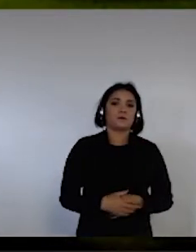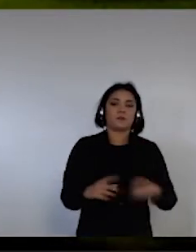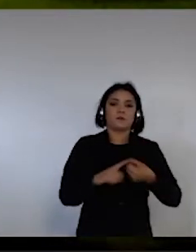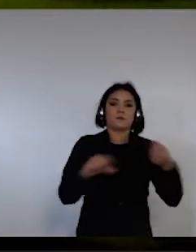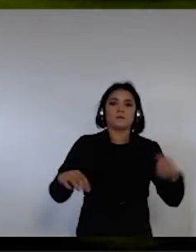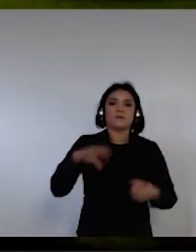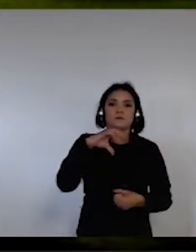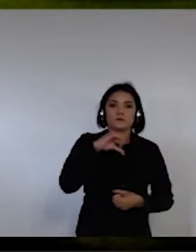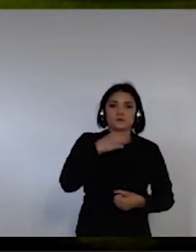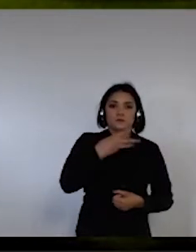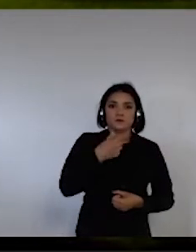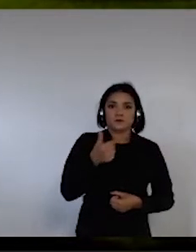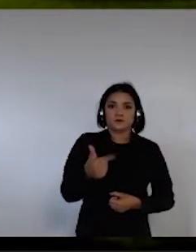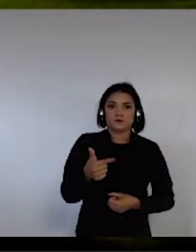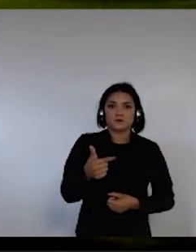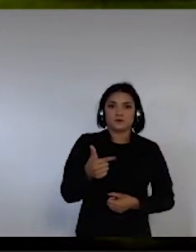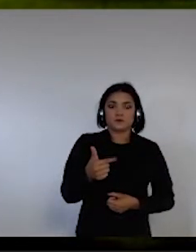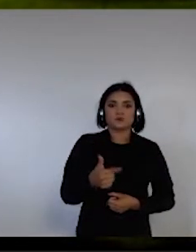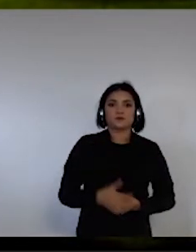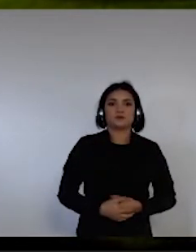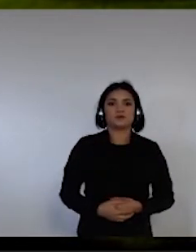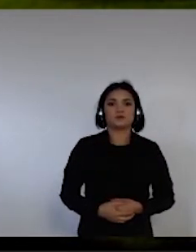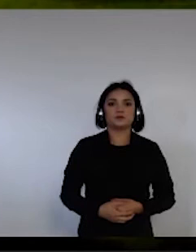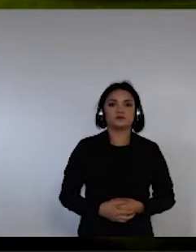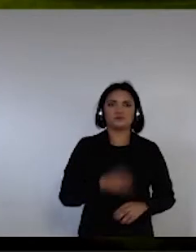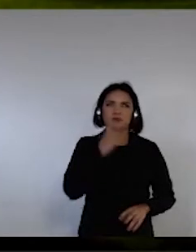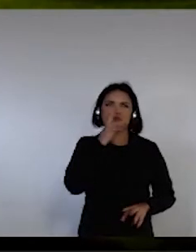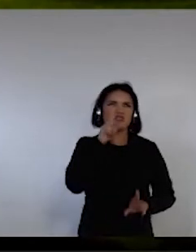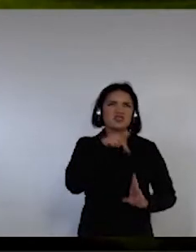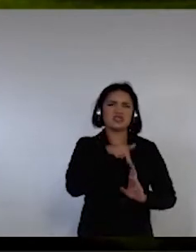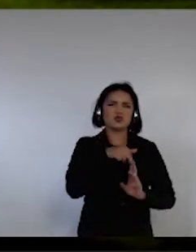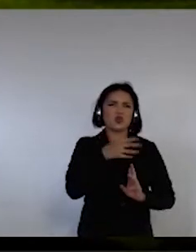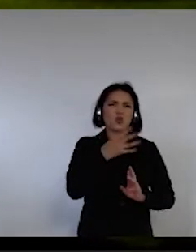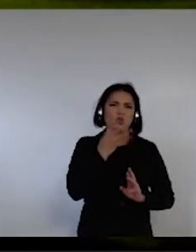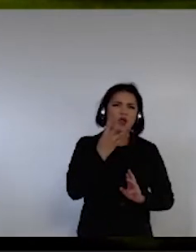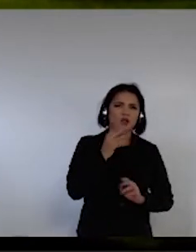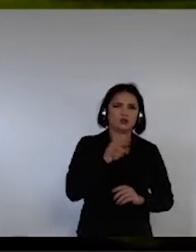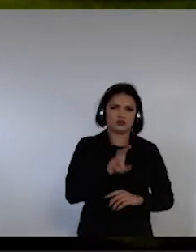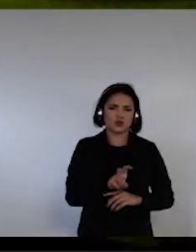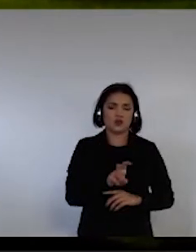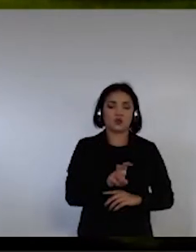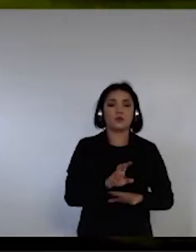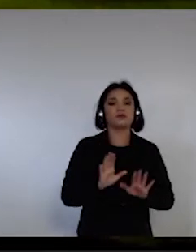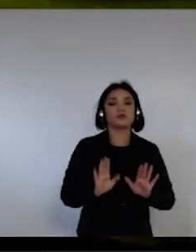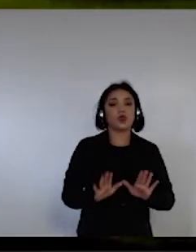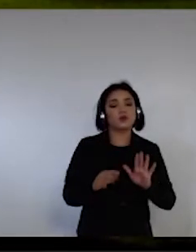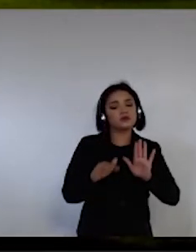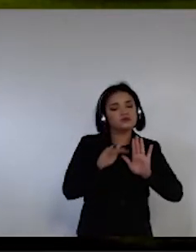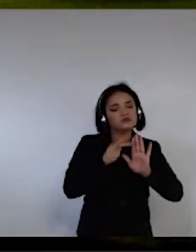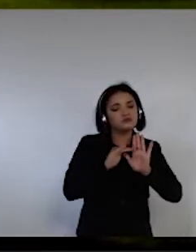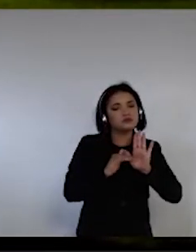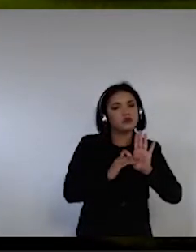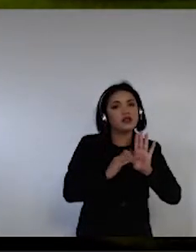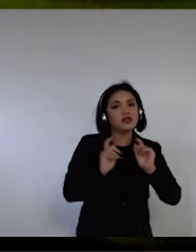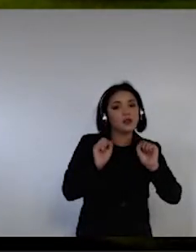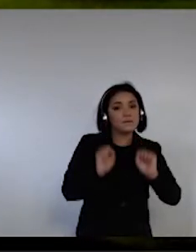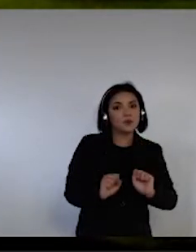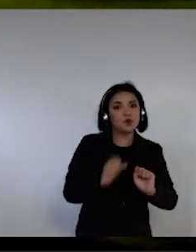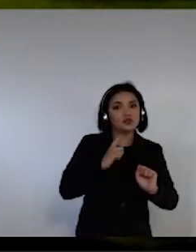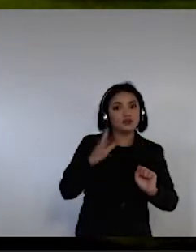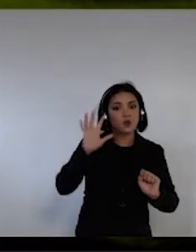pôde votar, não tem a menor ideia do que acontece. Então, para mim, na minha opinião, este assunto tem que